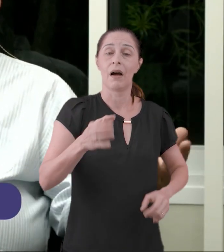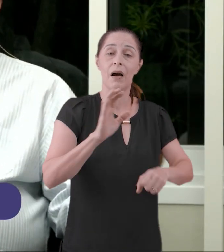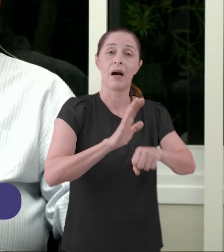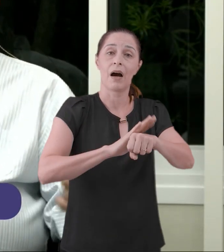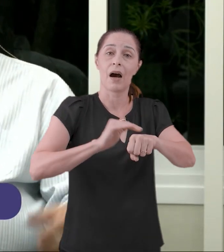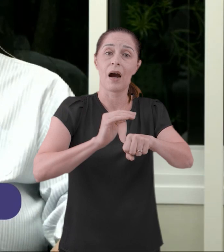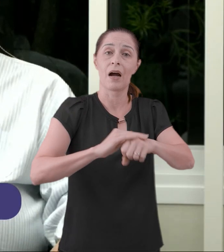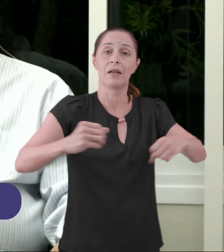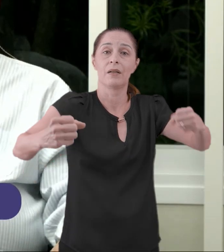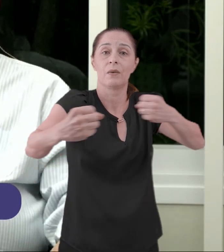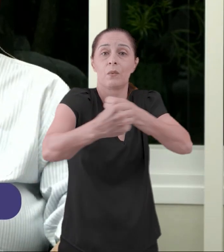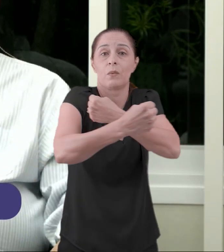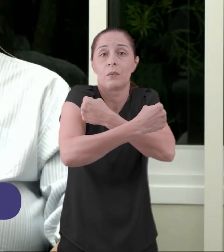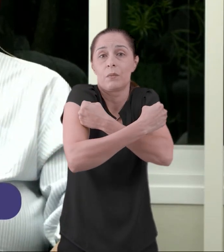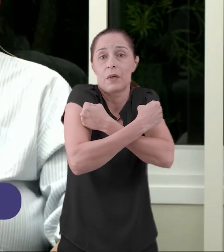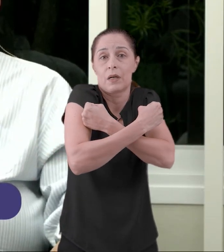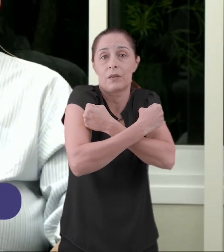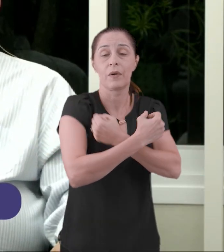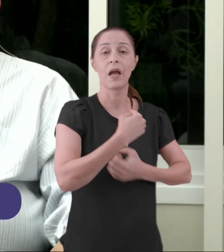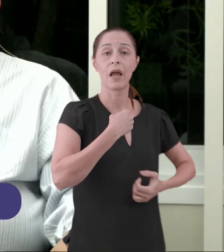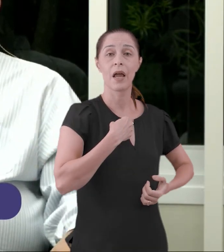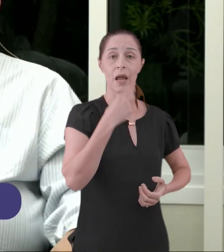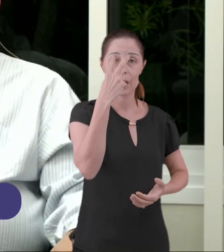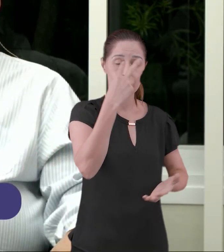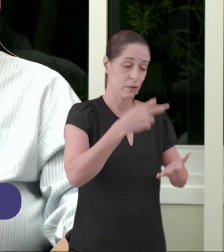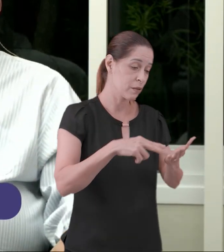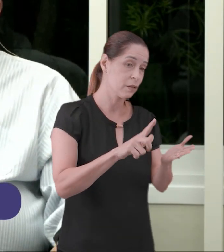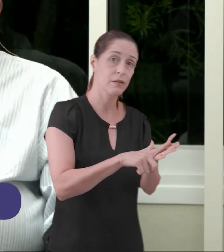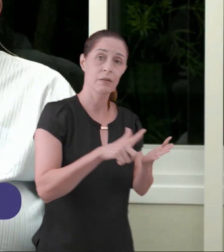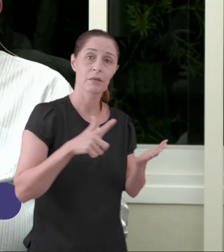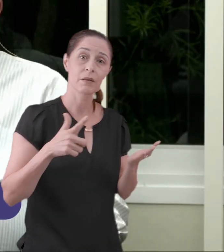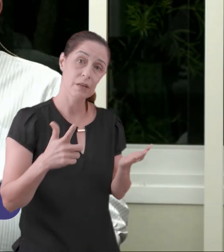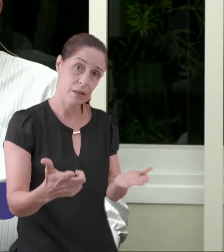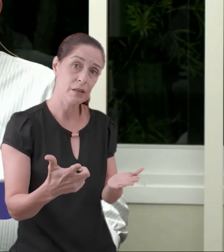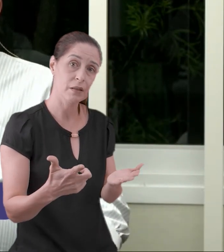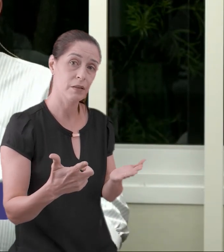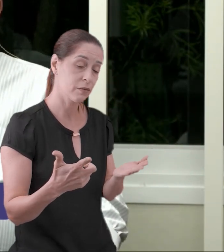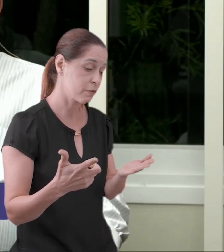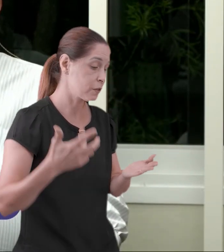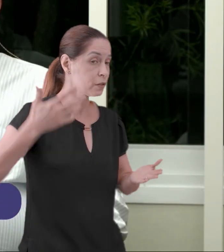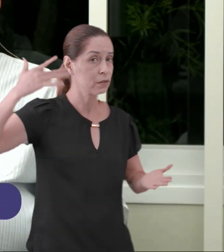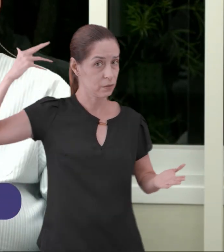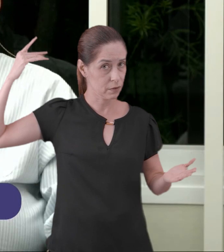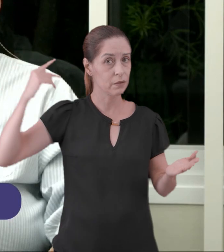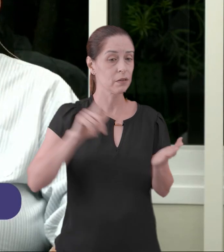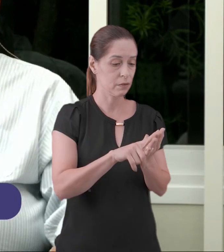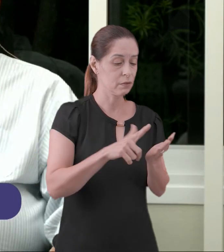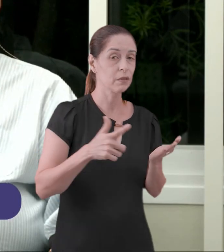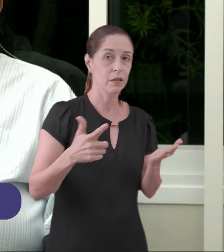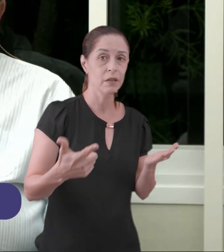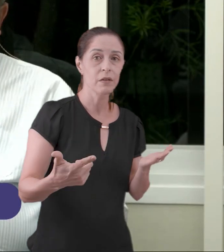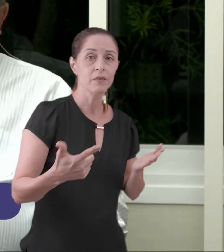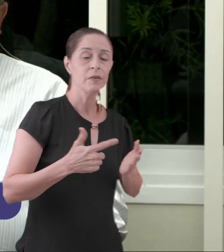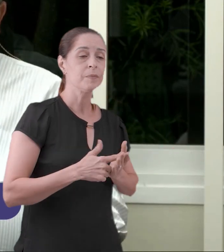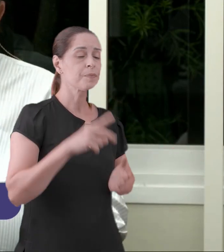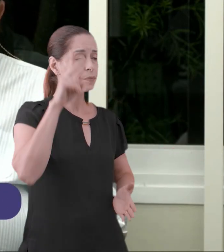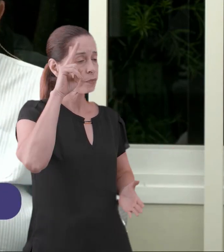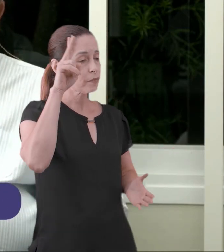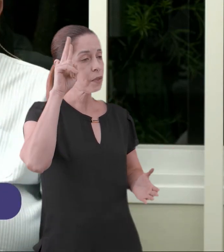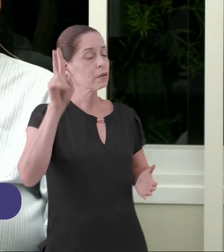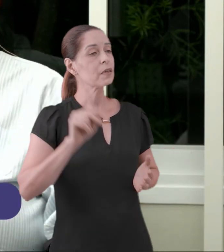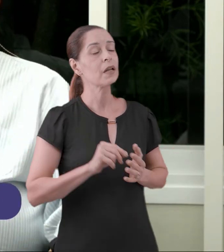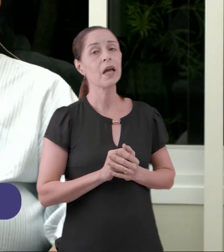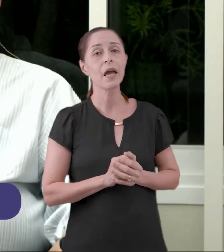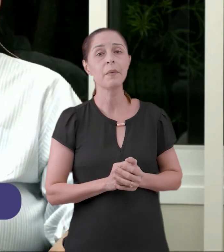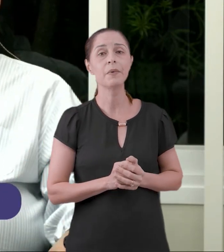um abraço, né? Eu li alguns anos atrás um livro que marcou a minha vida, escrito por um